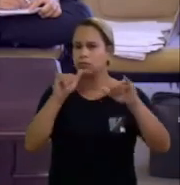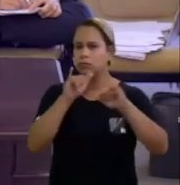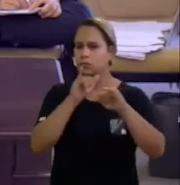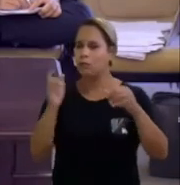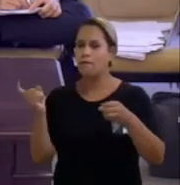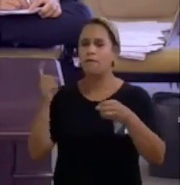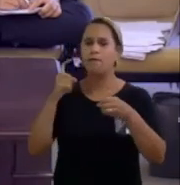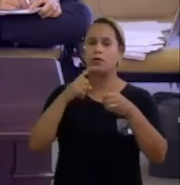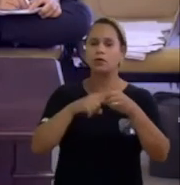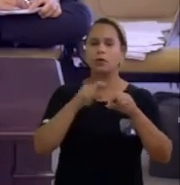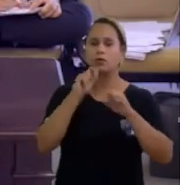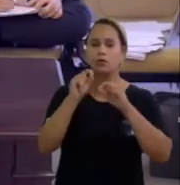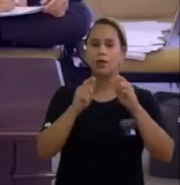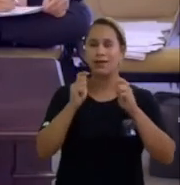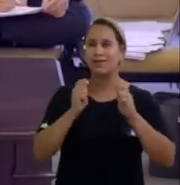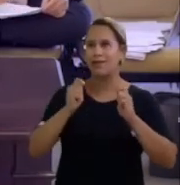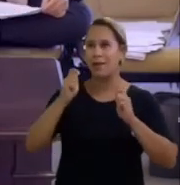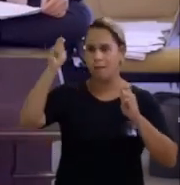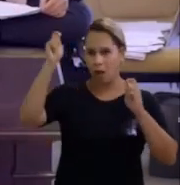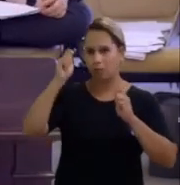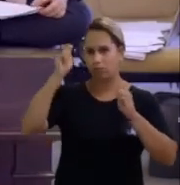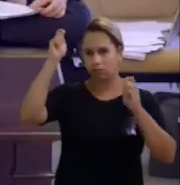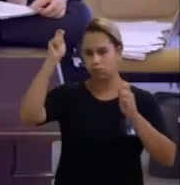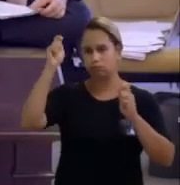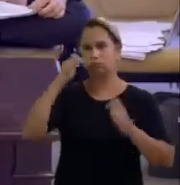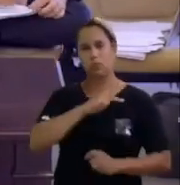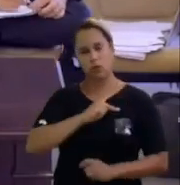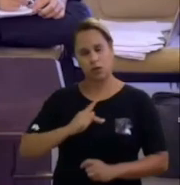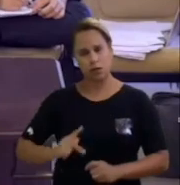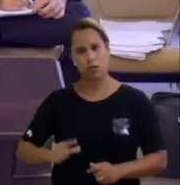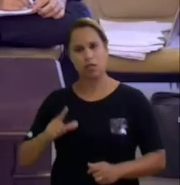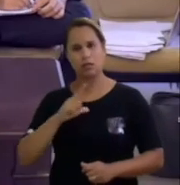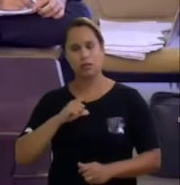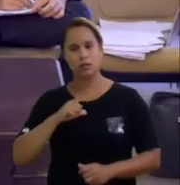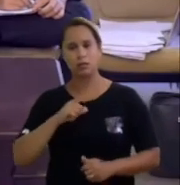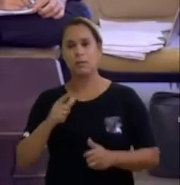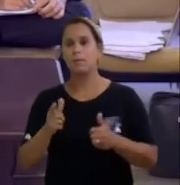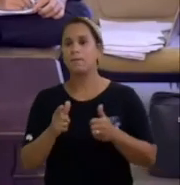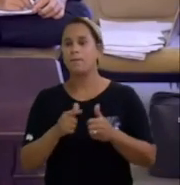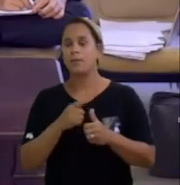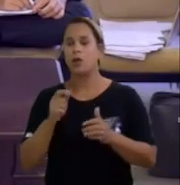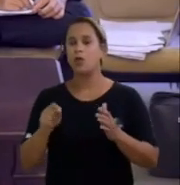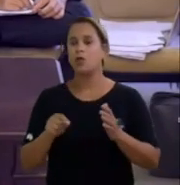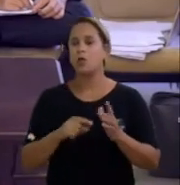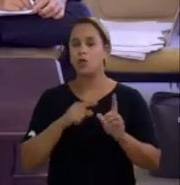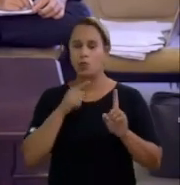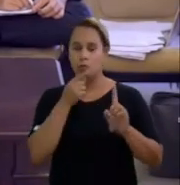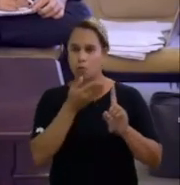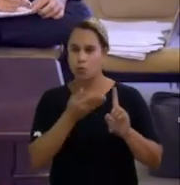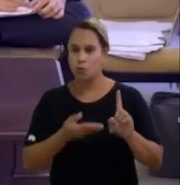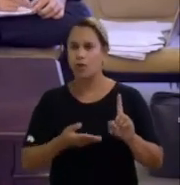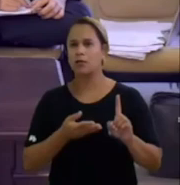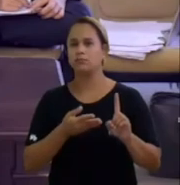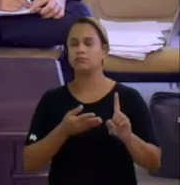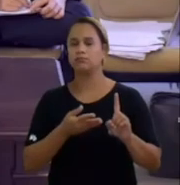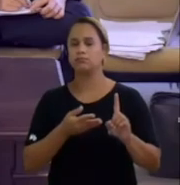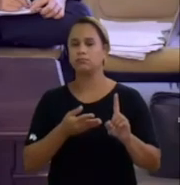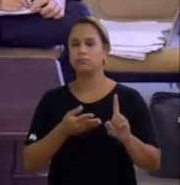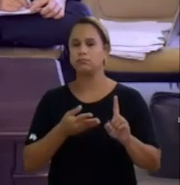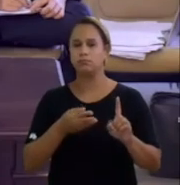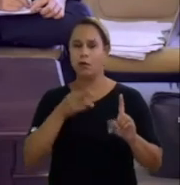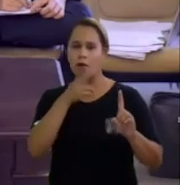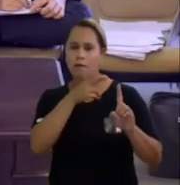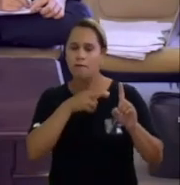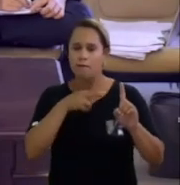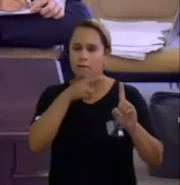voltavam-se à campanha presidencial tiveram o nome do primeiro investigado dentro do seu rol. Tivemos,